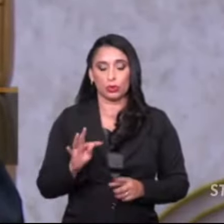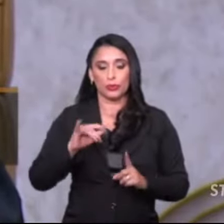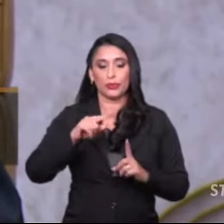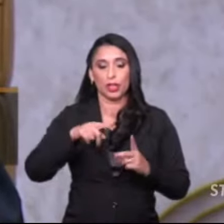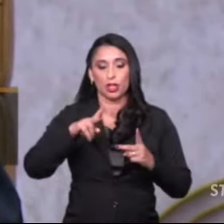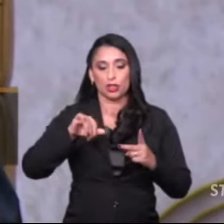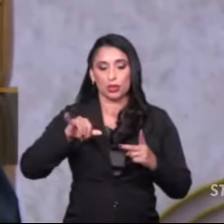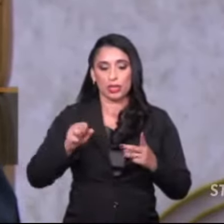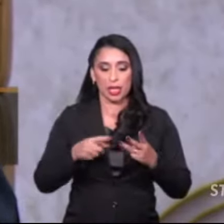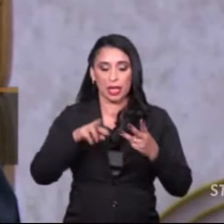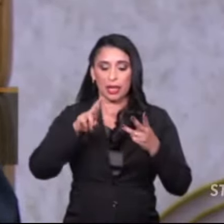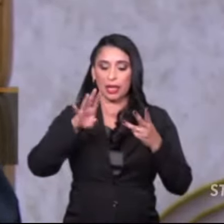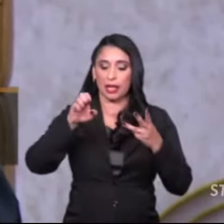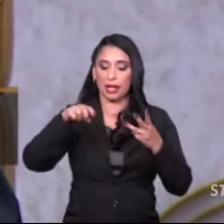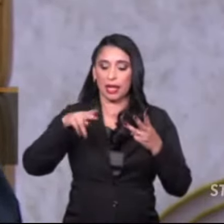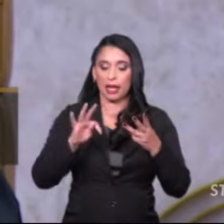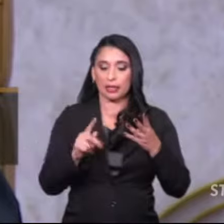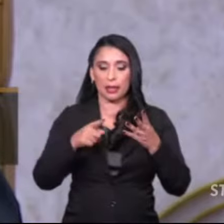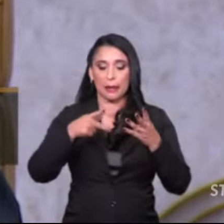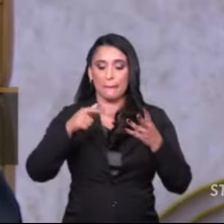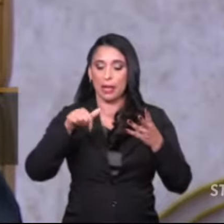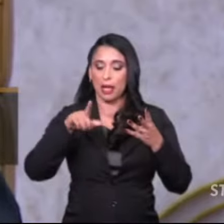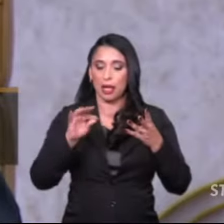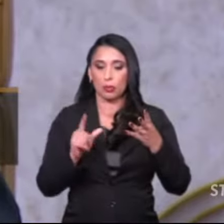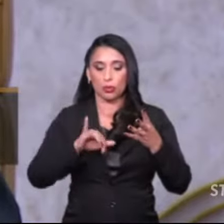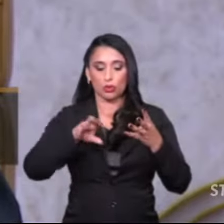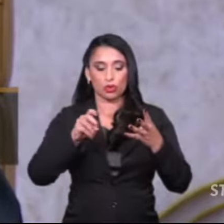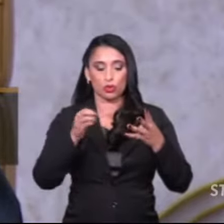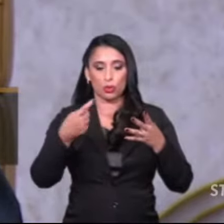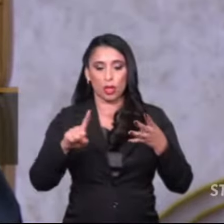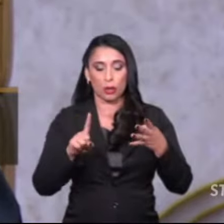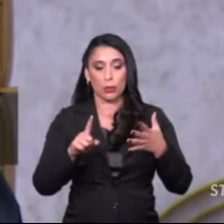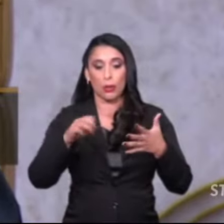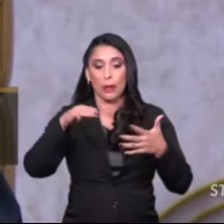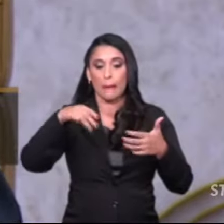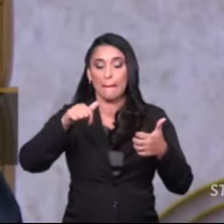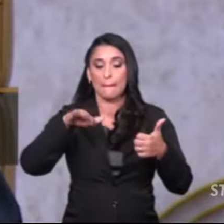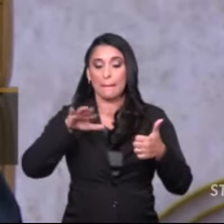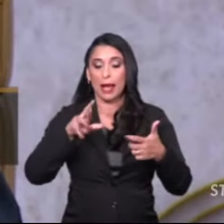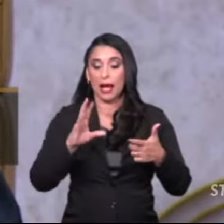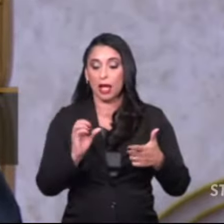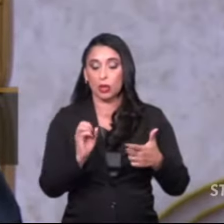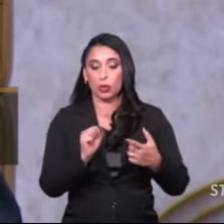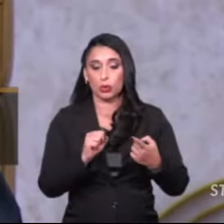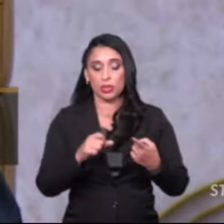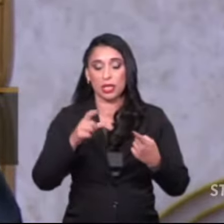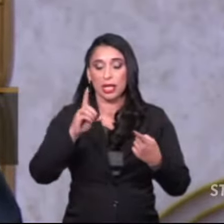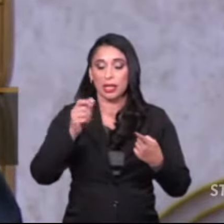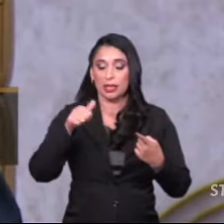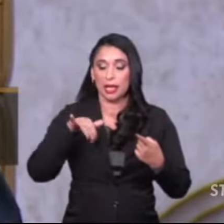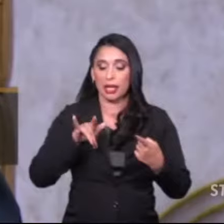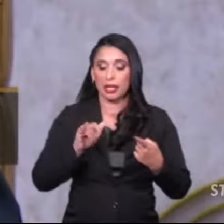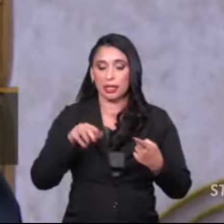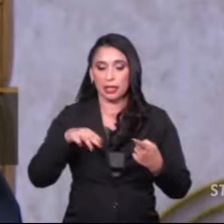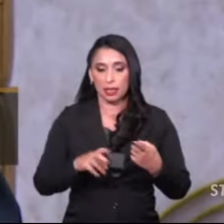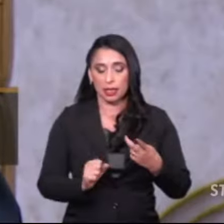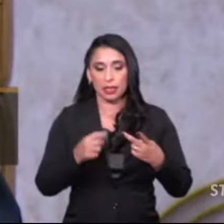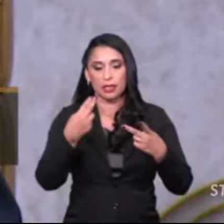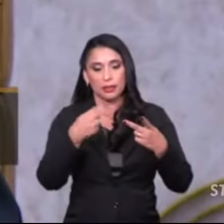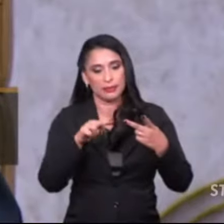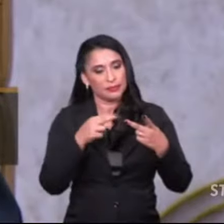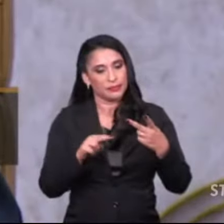Rotondano, Renata Gil, Pablo Coutinho Barreto, João Paulo Chouquer, Marcos Vinícius Rodrigues, Daiane Nogueira de Lira,